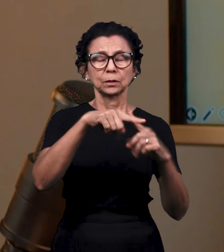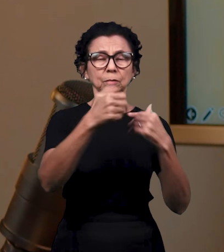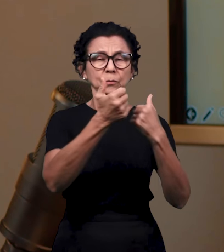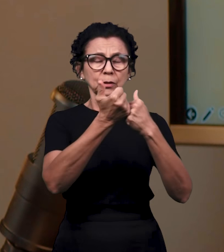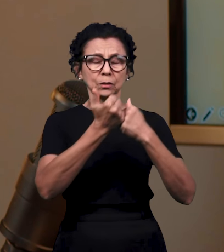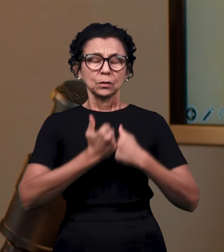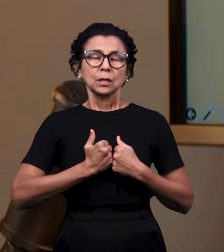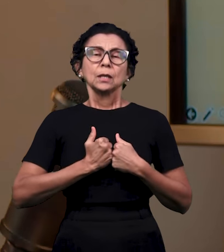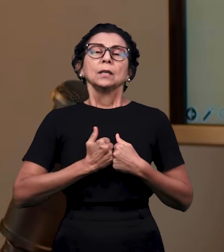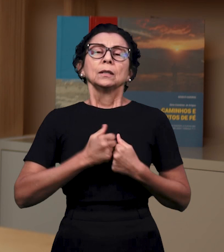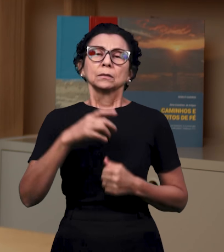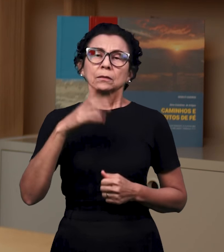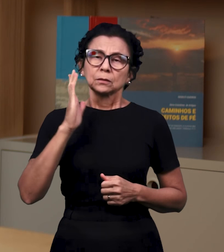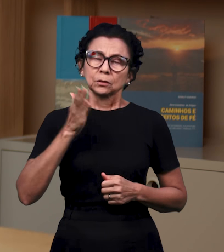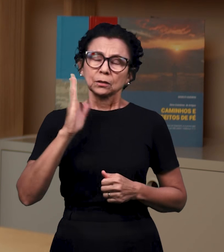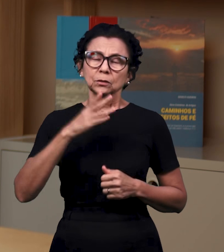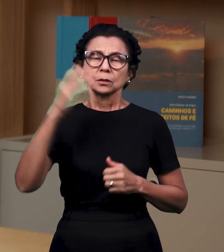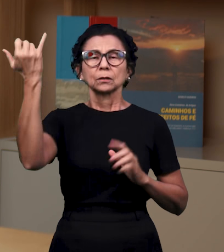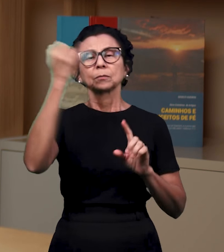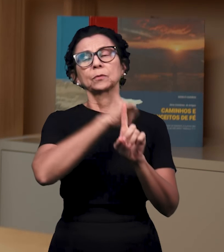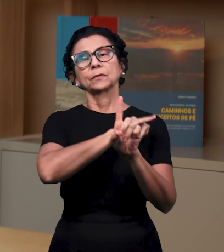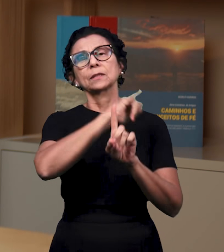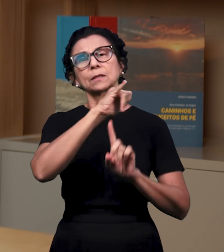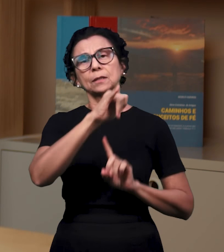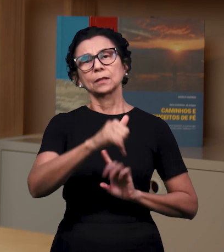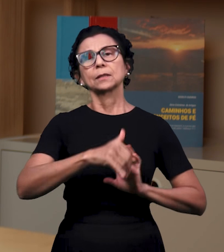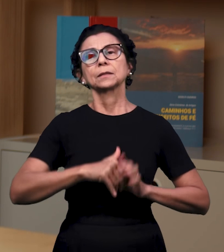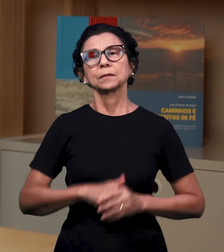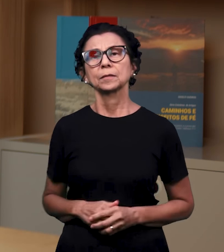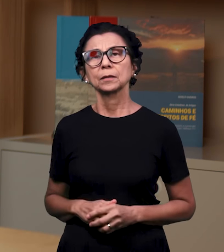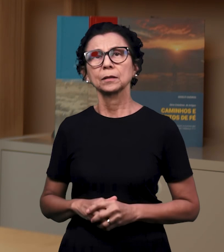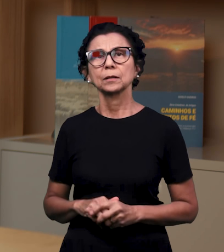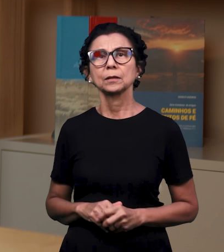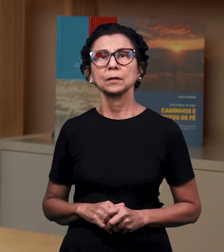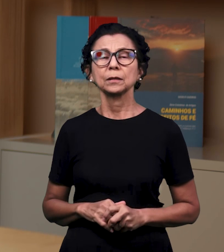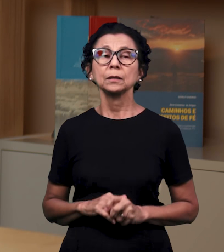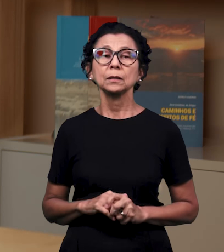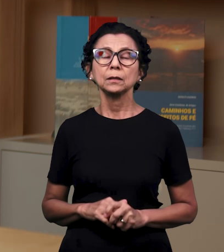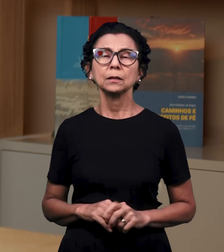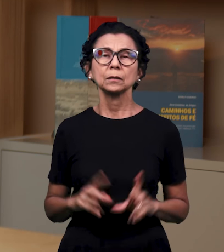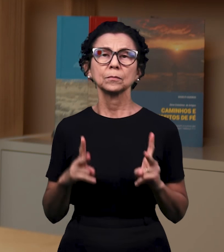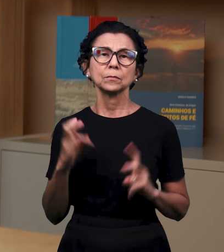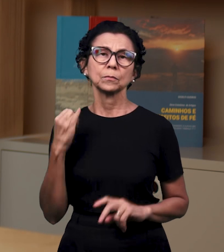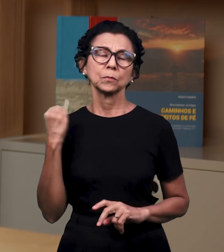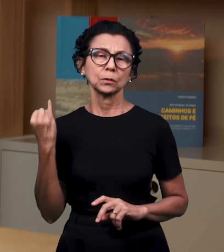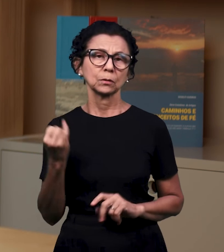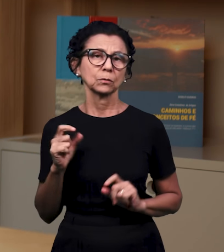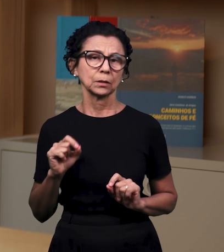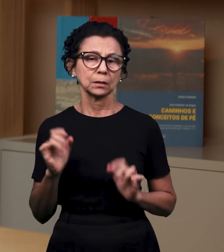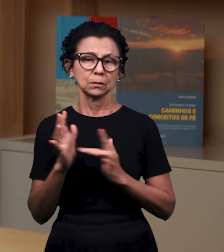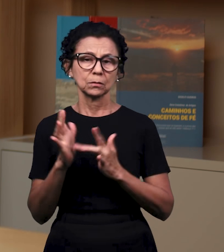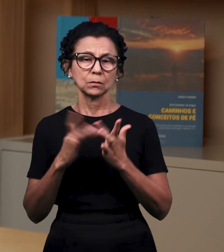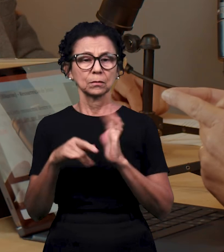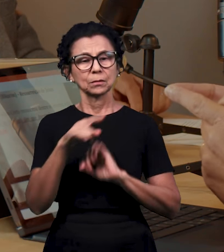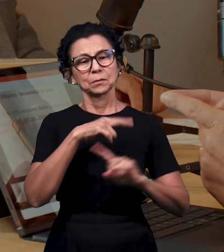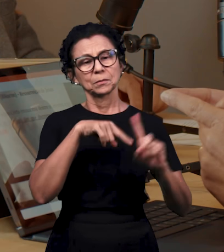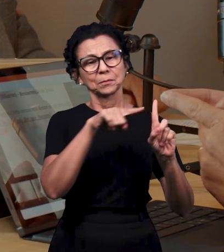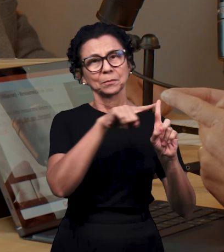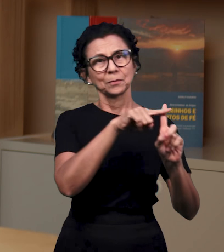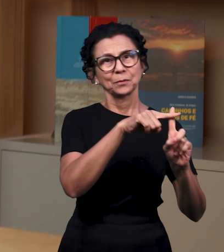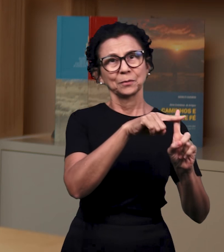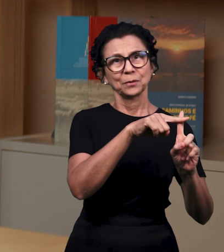com relação a isso, Isso né? mesmo. E o que a gente vê de importante é o seguinte: Jesus morreu, mas ele